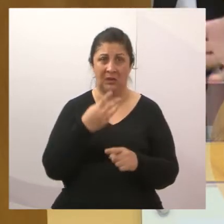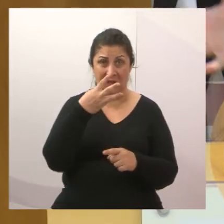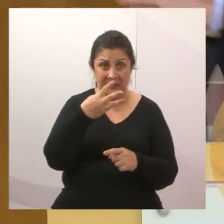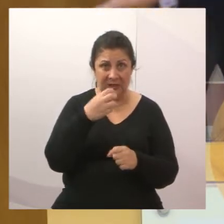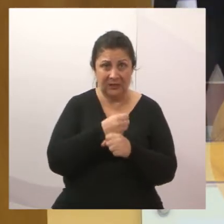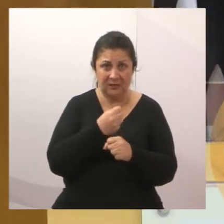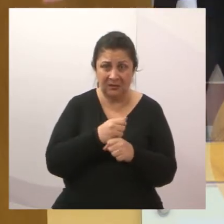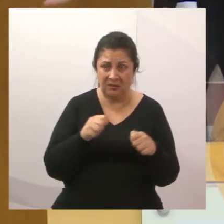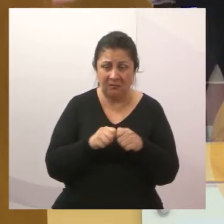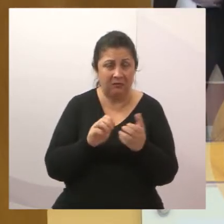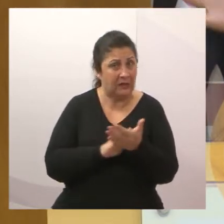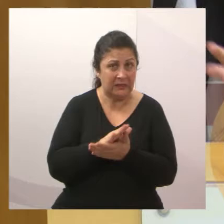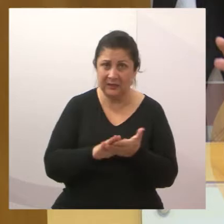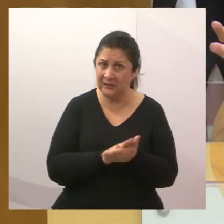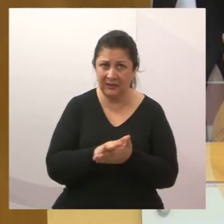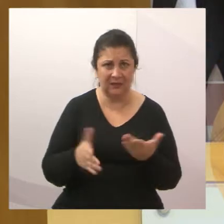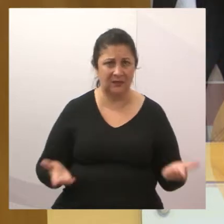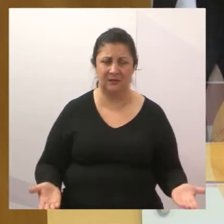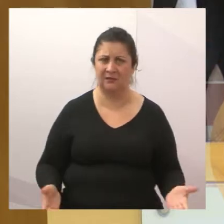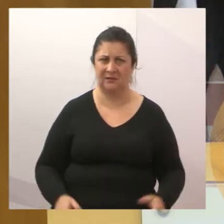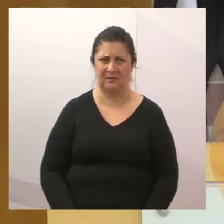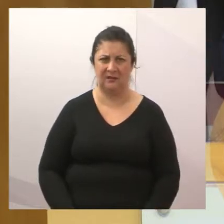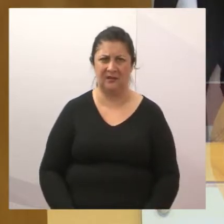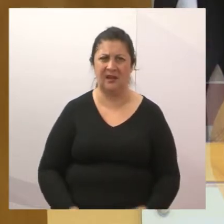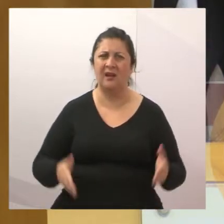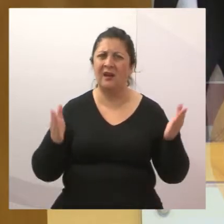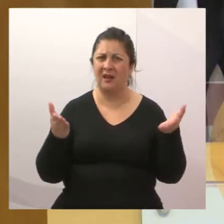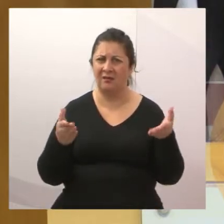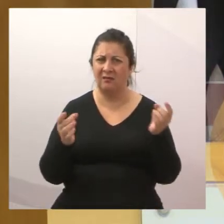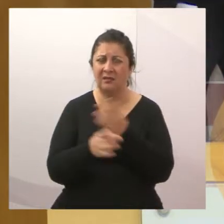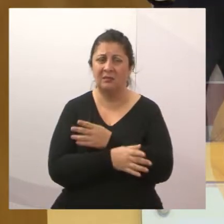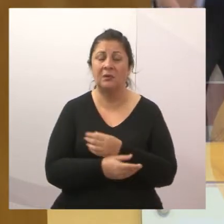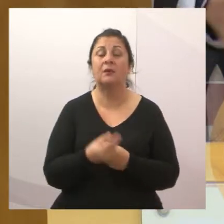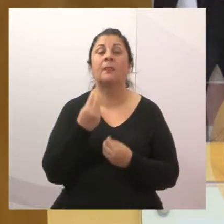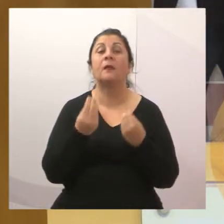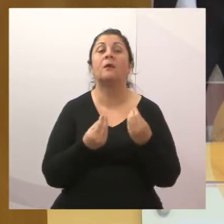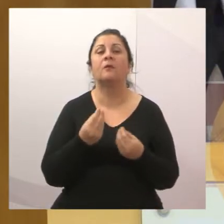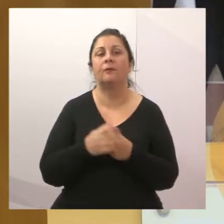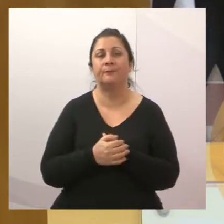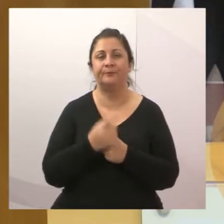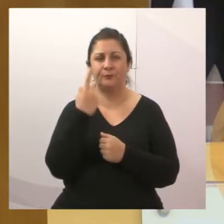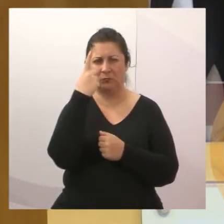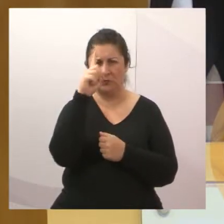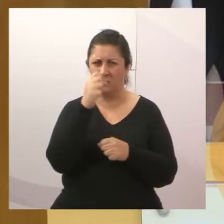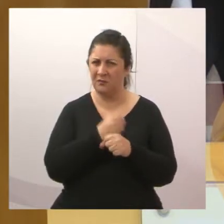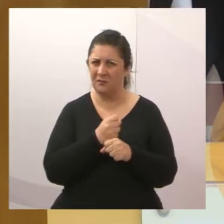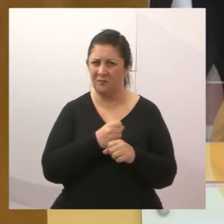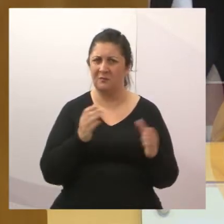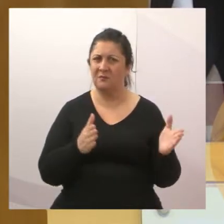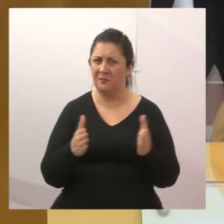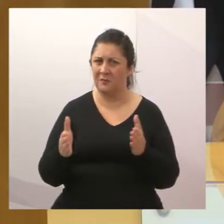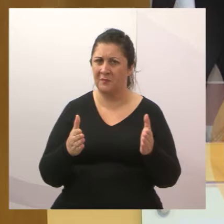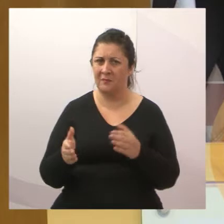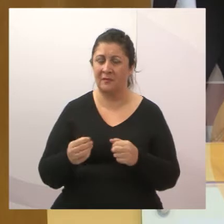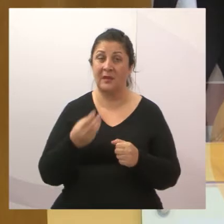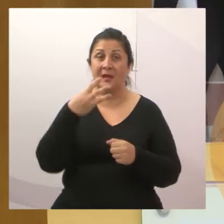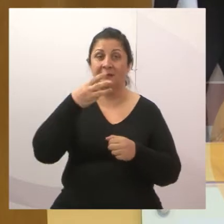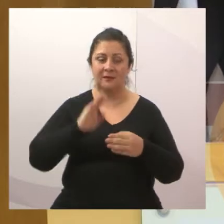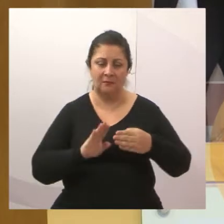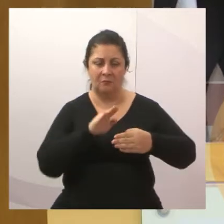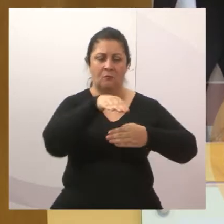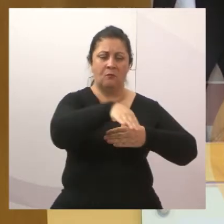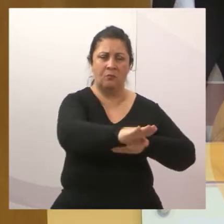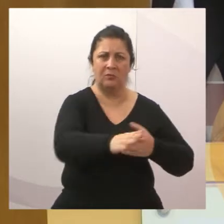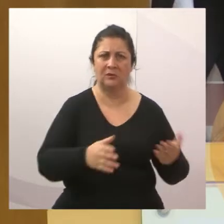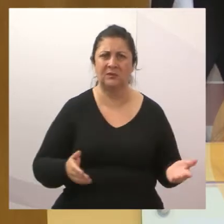anos 1.200 metros de asfalto para terminar a Davilino? Como vai realizar no último ano de governo a terceira ponte, duplicação da